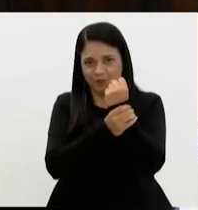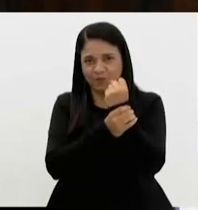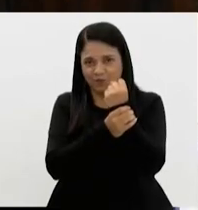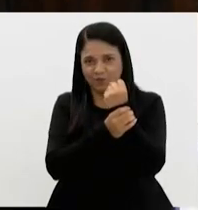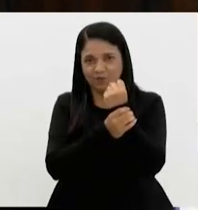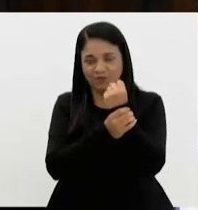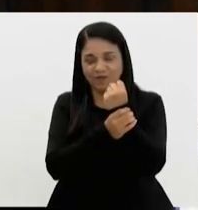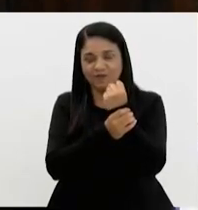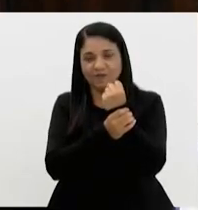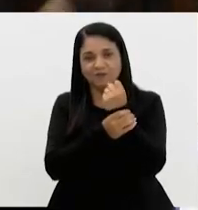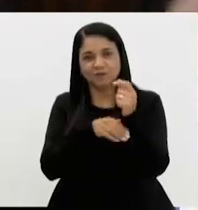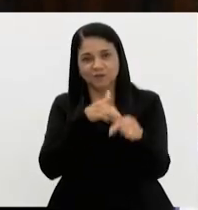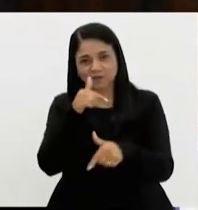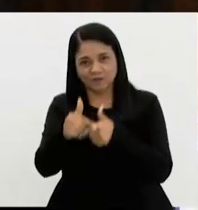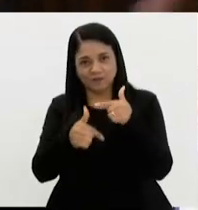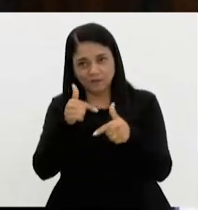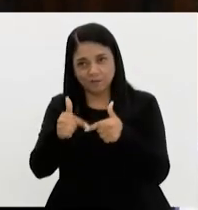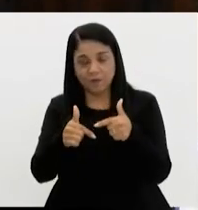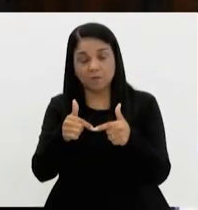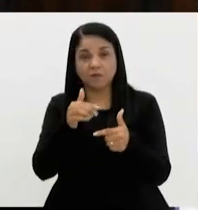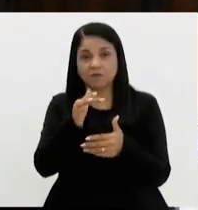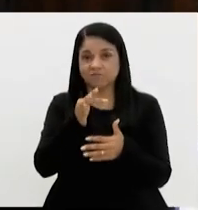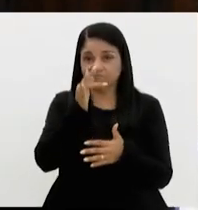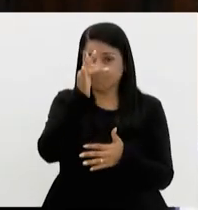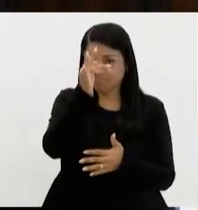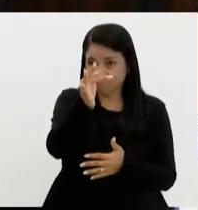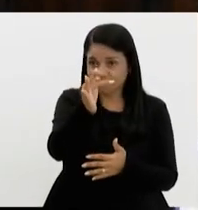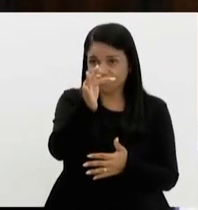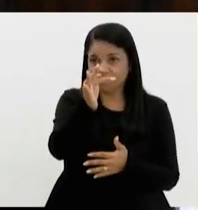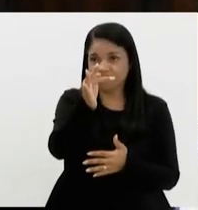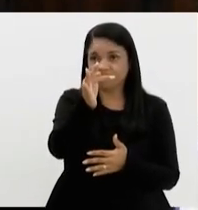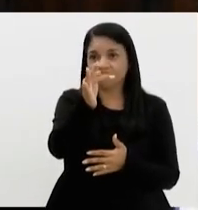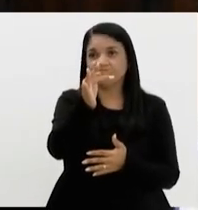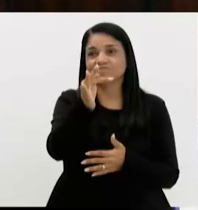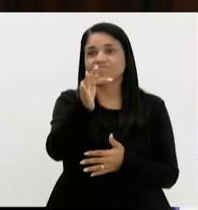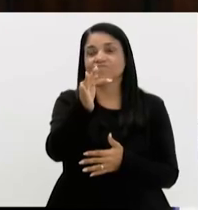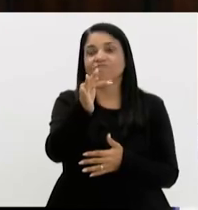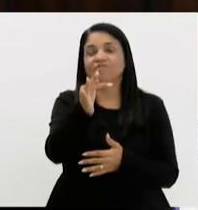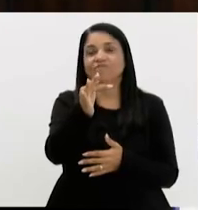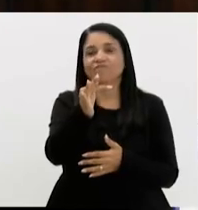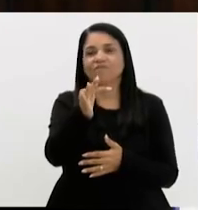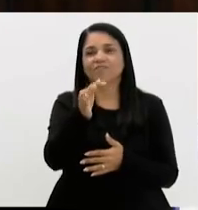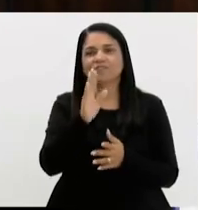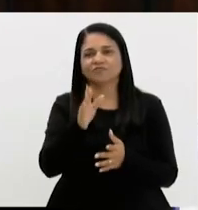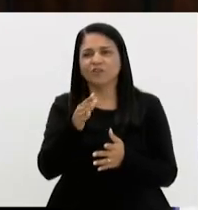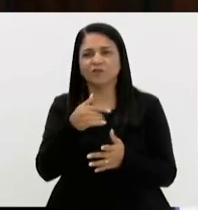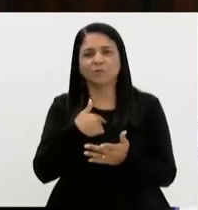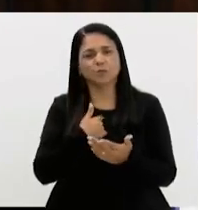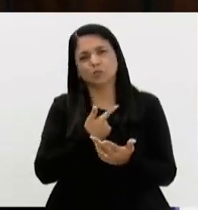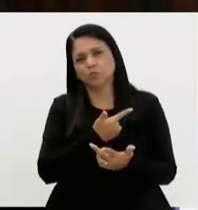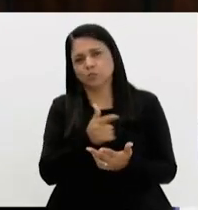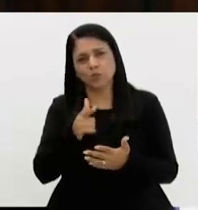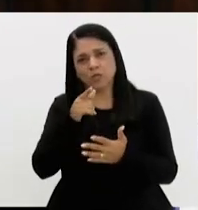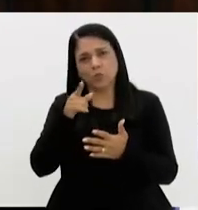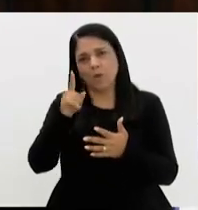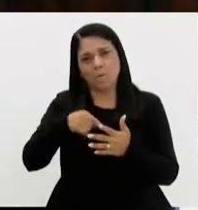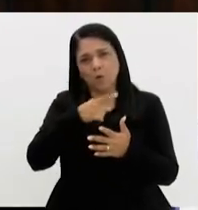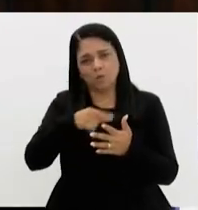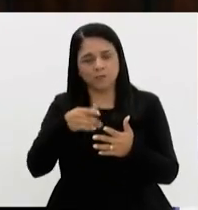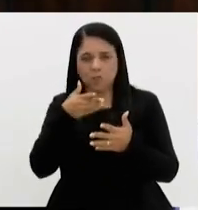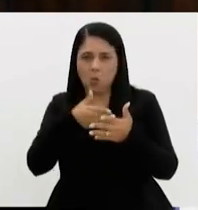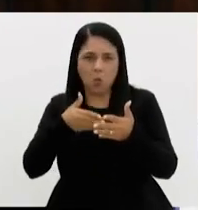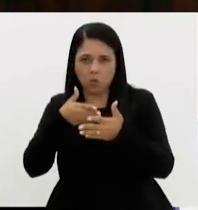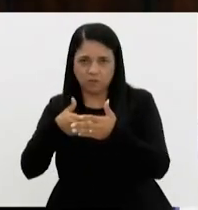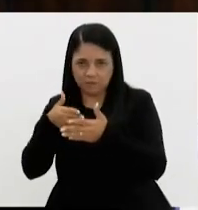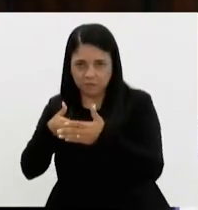eh a seguir até para que lá na frente eh eh não haja a imposição de nenhuma sanção que é sempre a última rácio né a